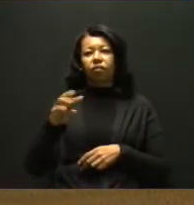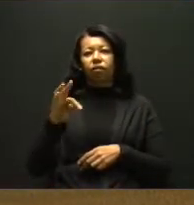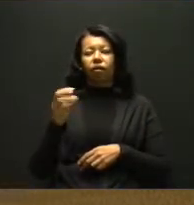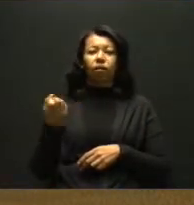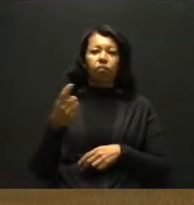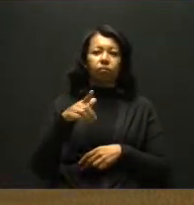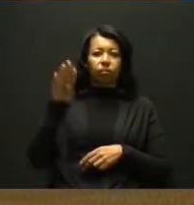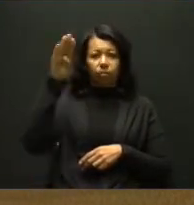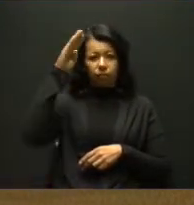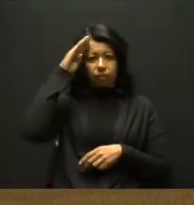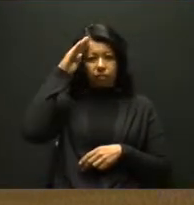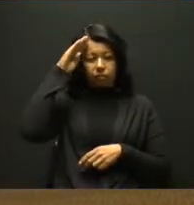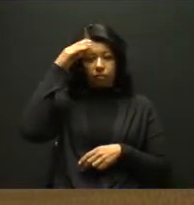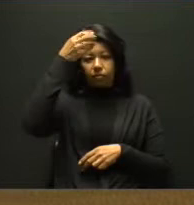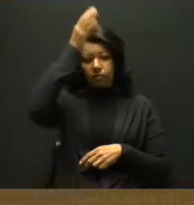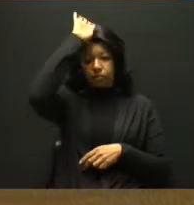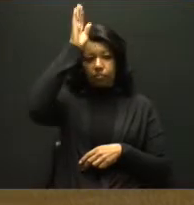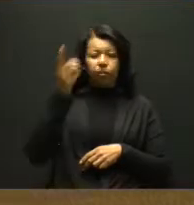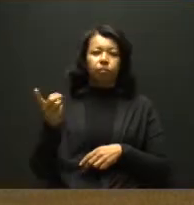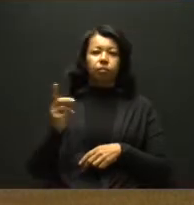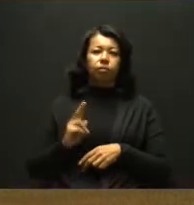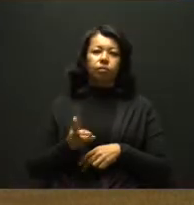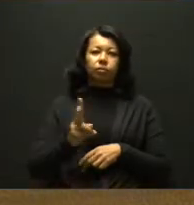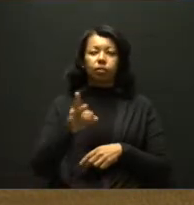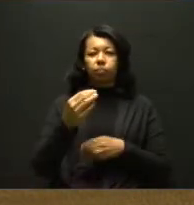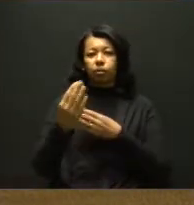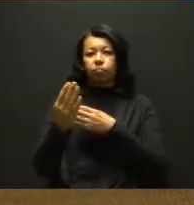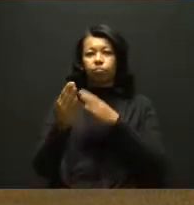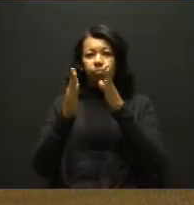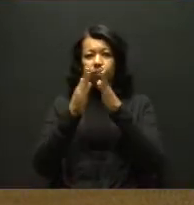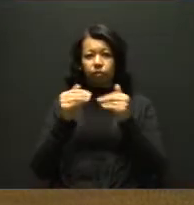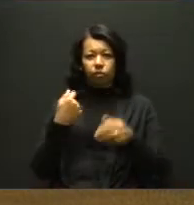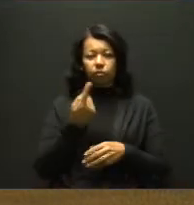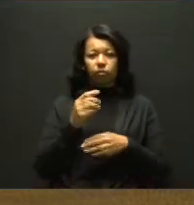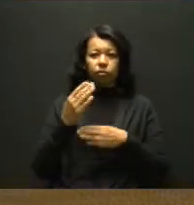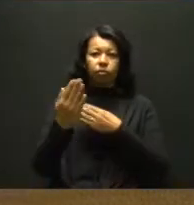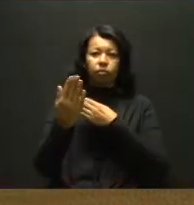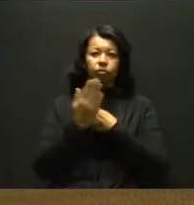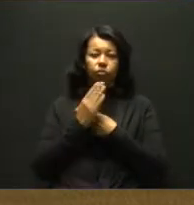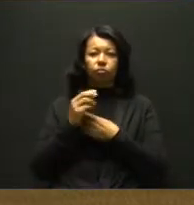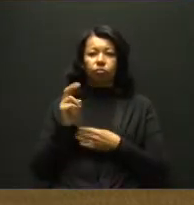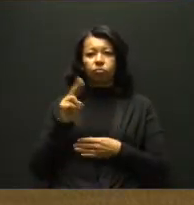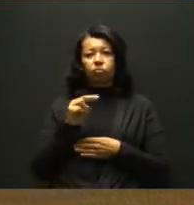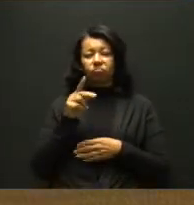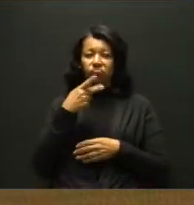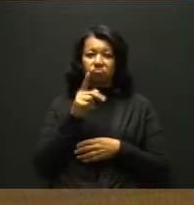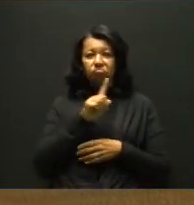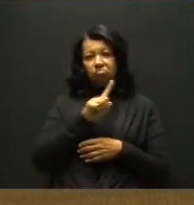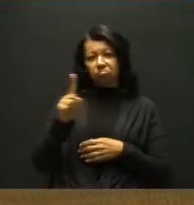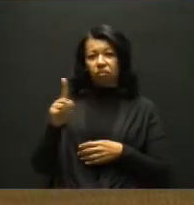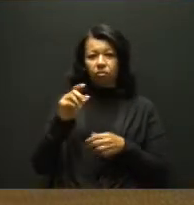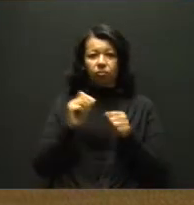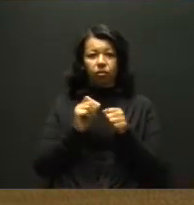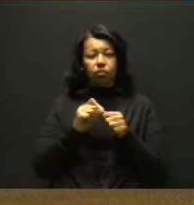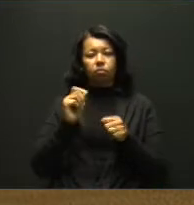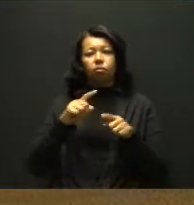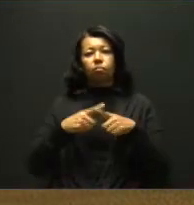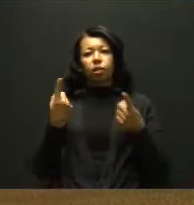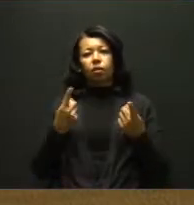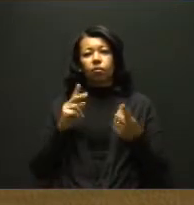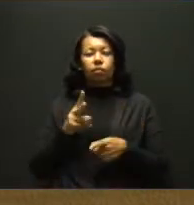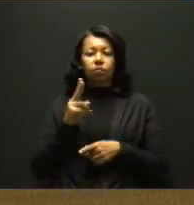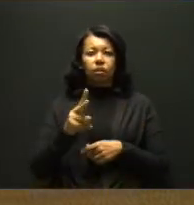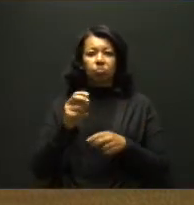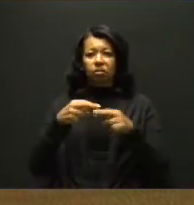capitães aqui sempre pedindo nosso auxílio nunca nos negamos a fazer isso mas é aquela coisa sempre os